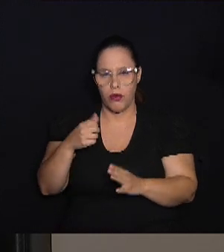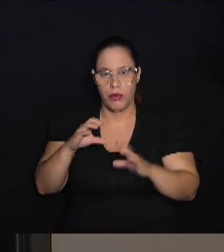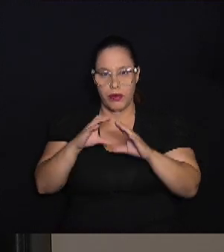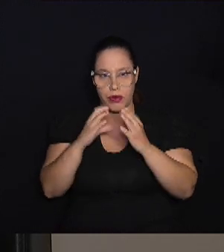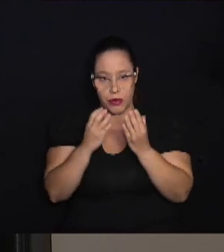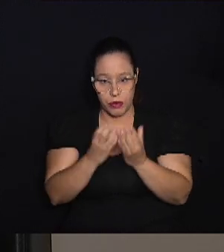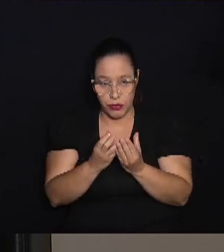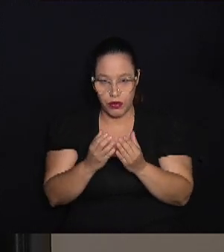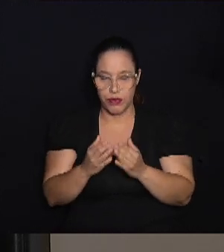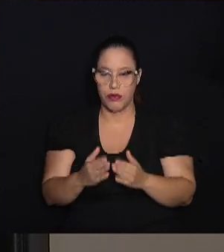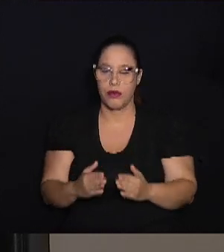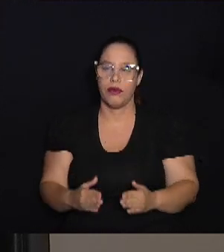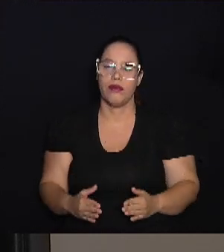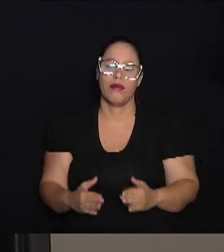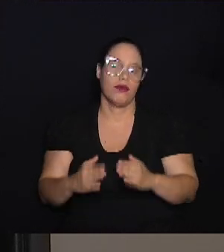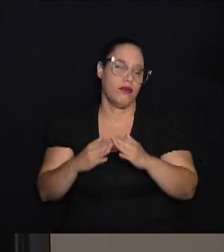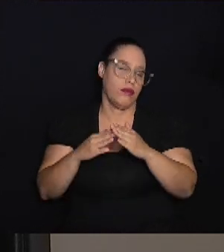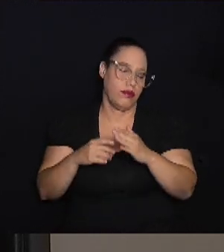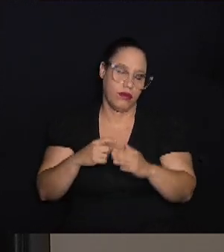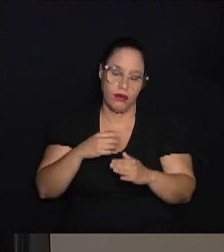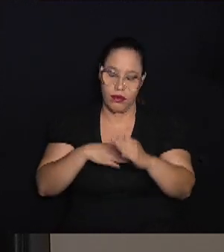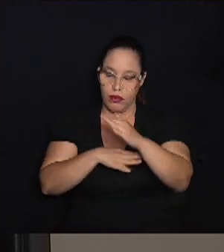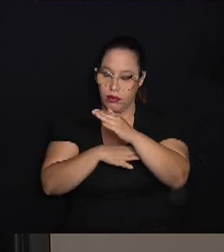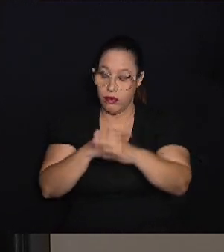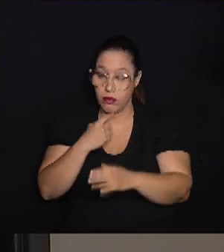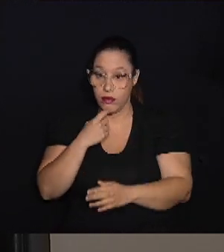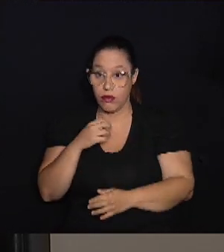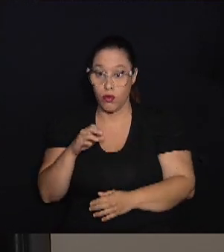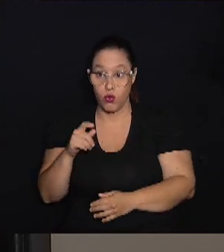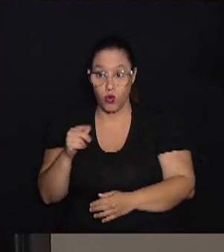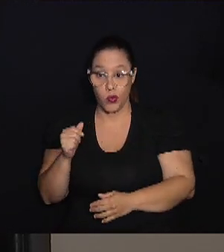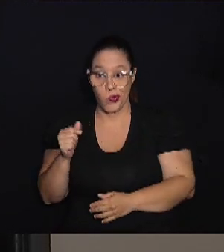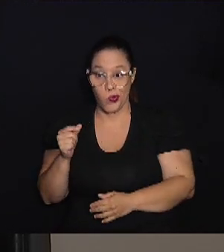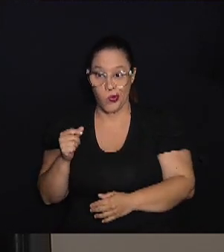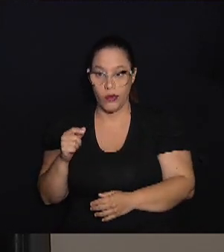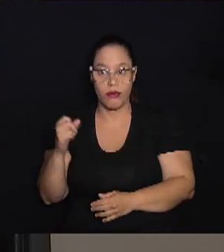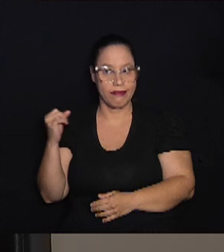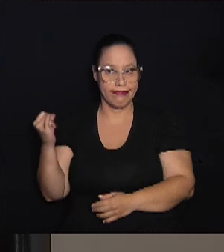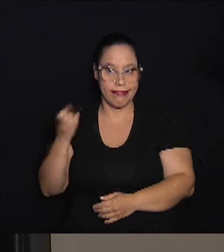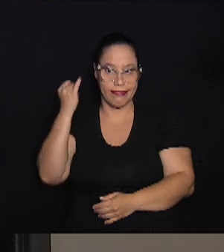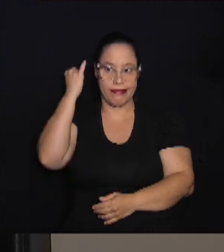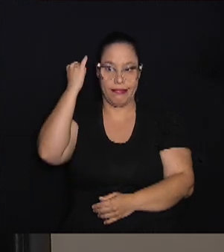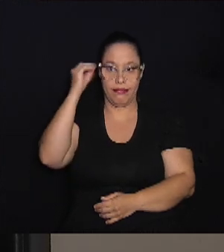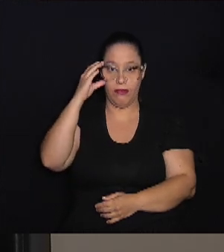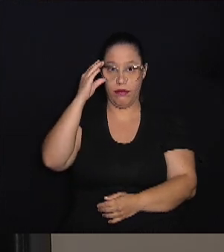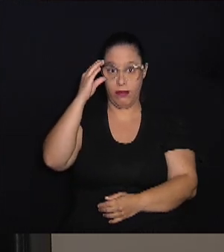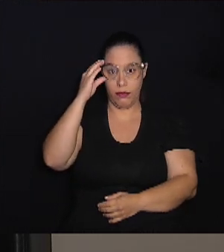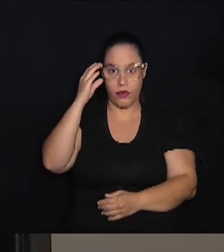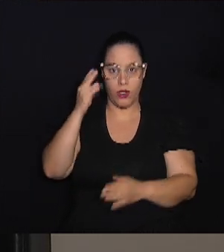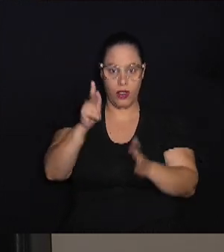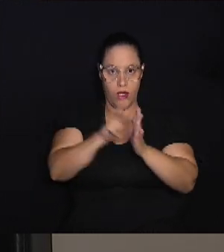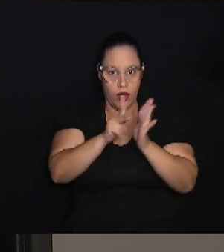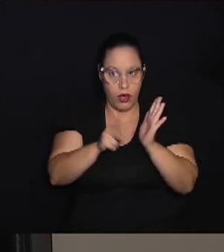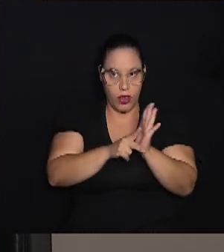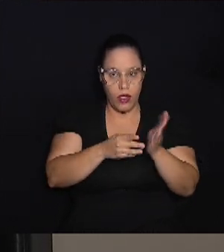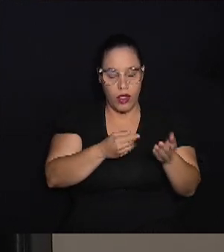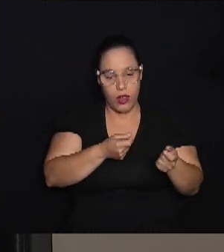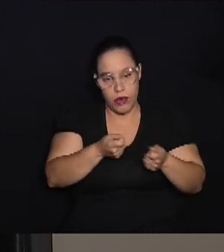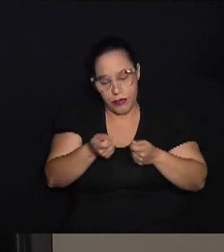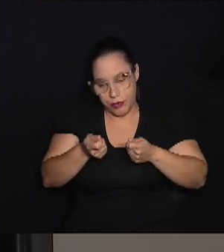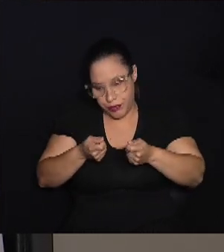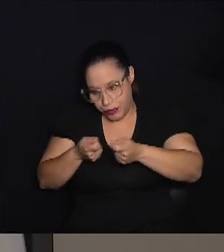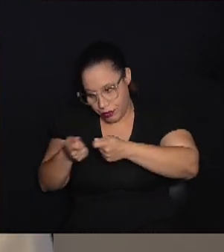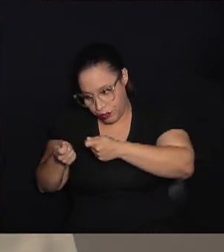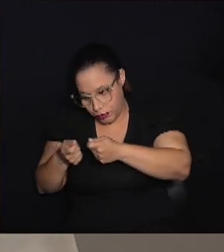da casa, onde analisa todos os projetos financeiros que vêm, são projetos que são analisados a serem votados, que vai passar